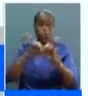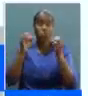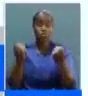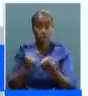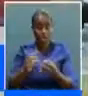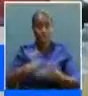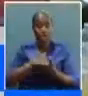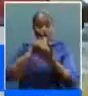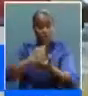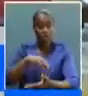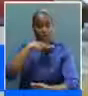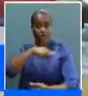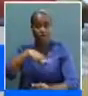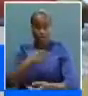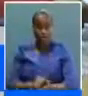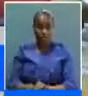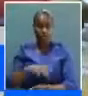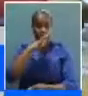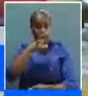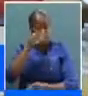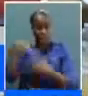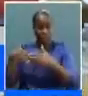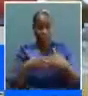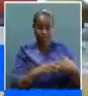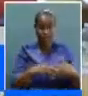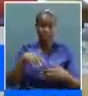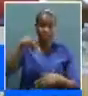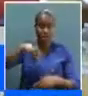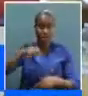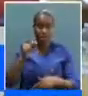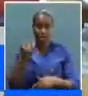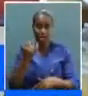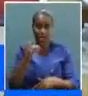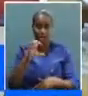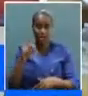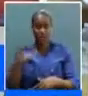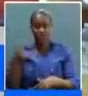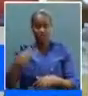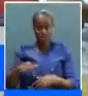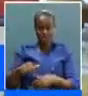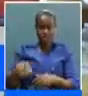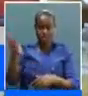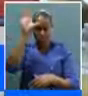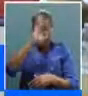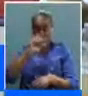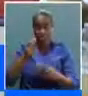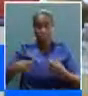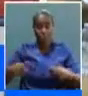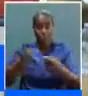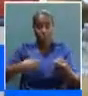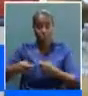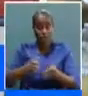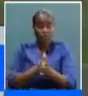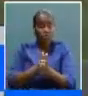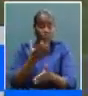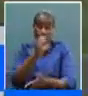à família. Segundo a líder do PAICV, estamos perante um governo promotor de negócios que não beneficiam o país